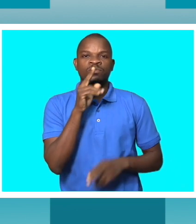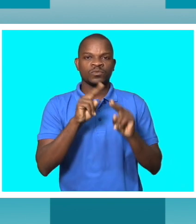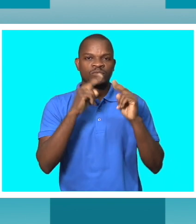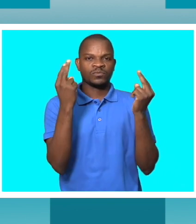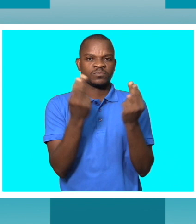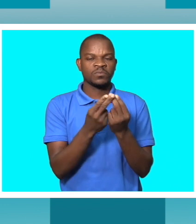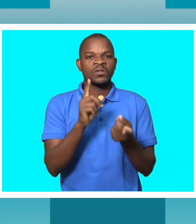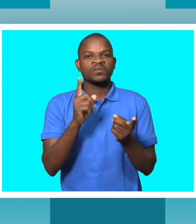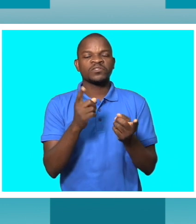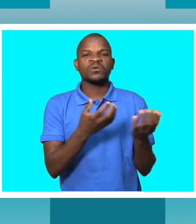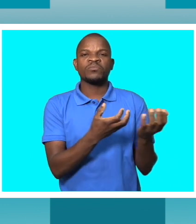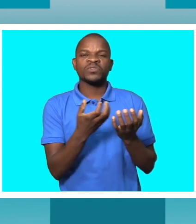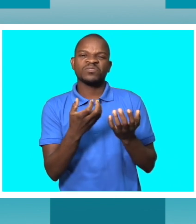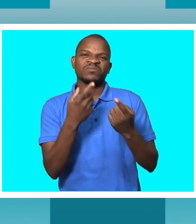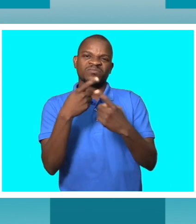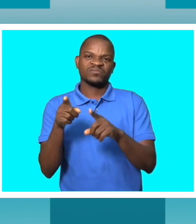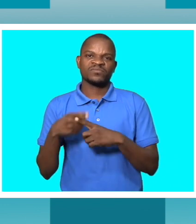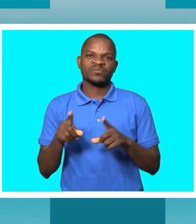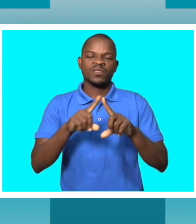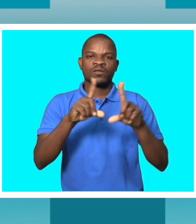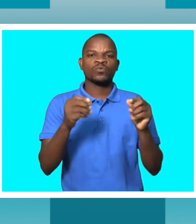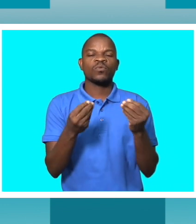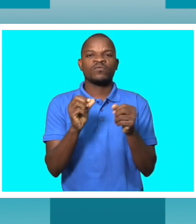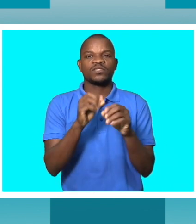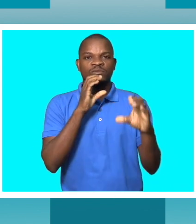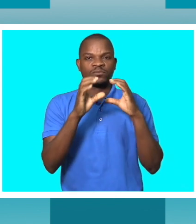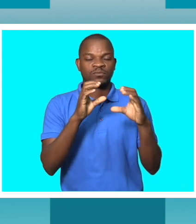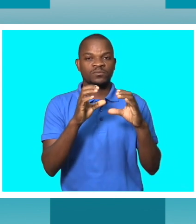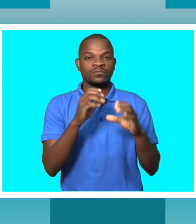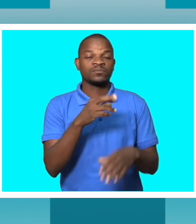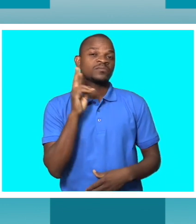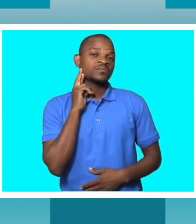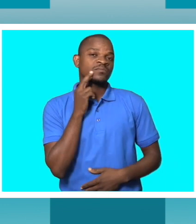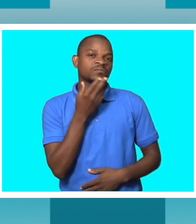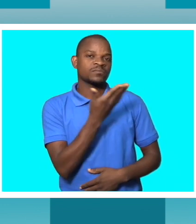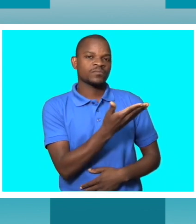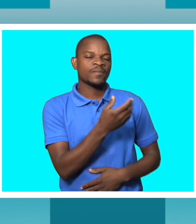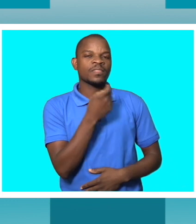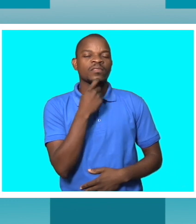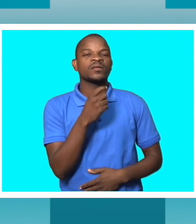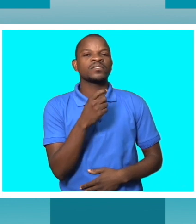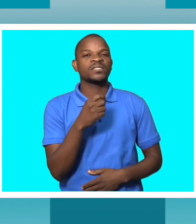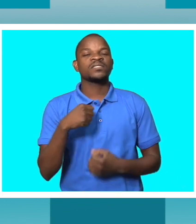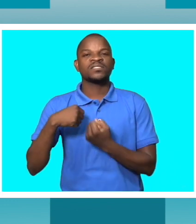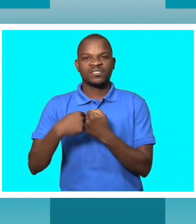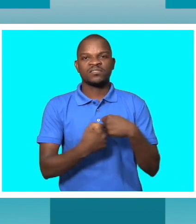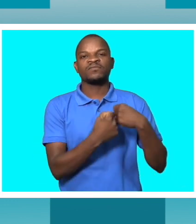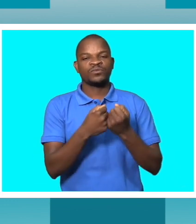município, querem algum serviço, sejam atendidos sem nenhum problema. É um desafio que